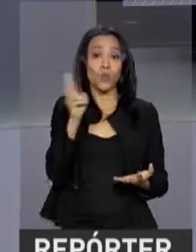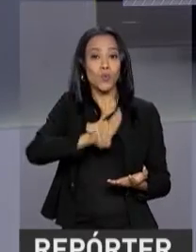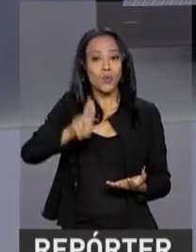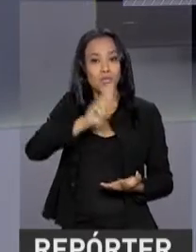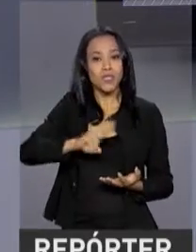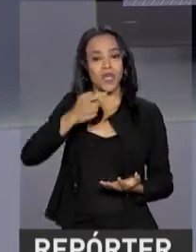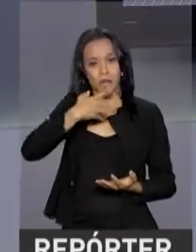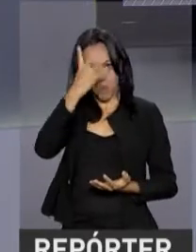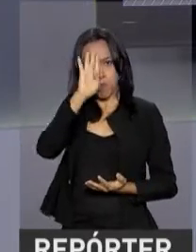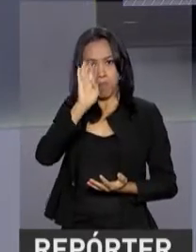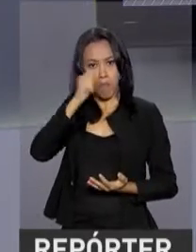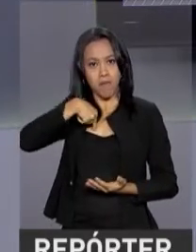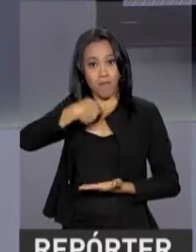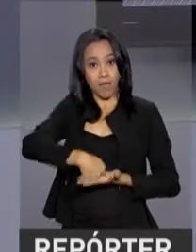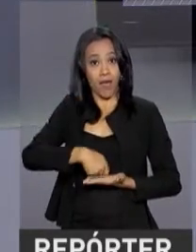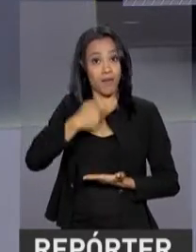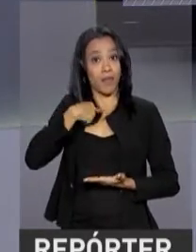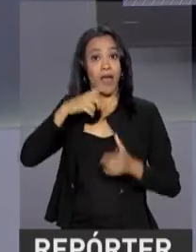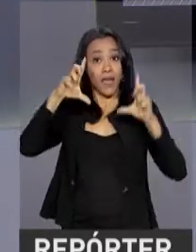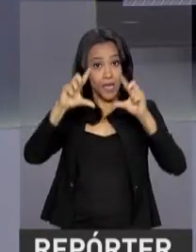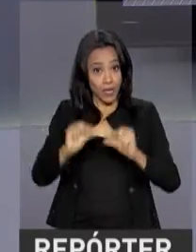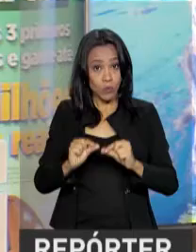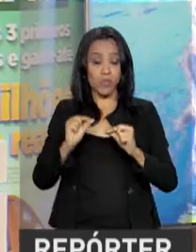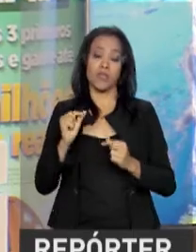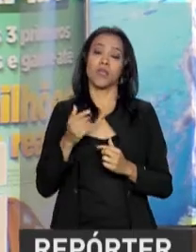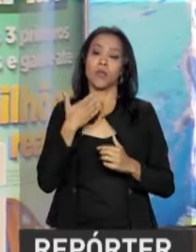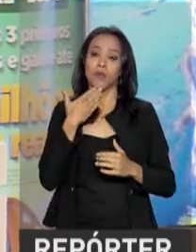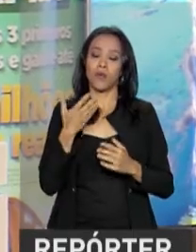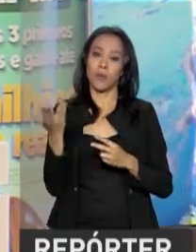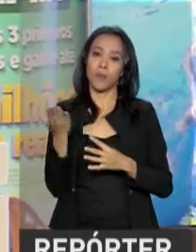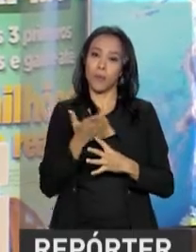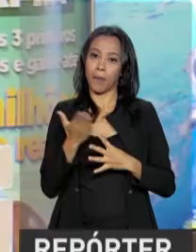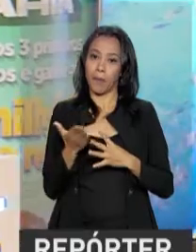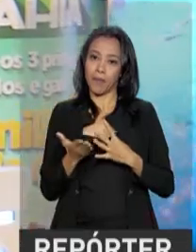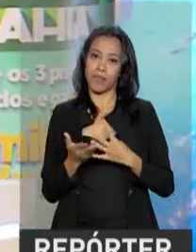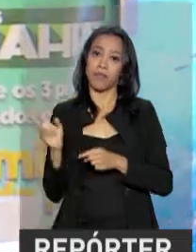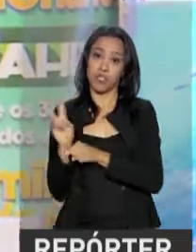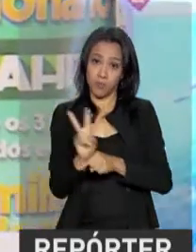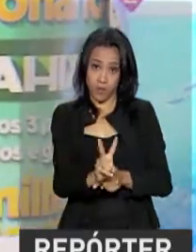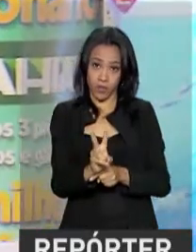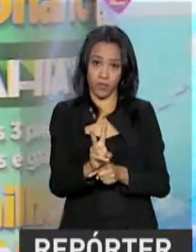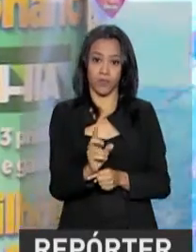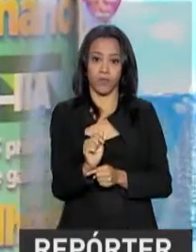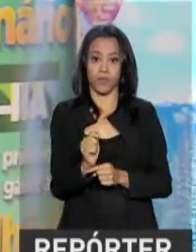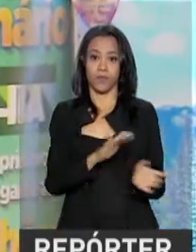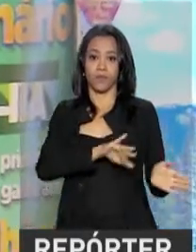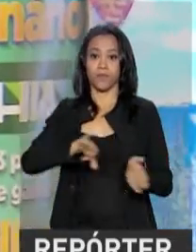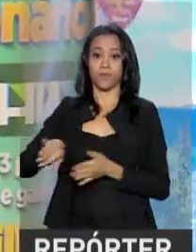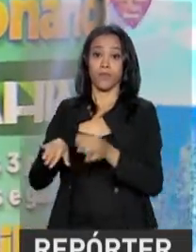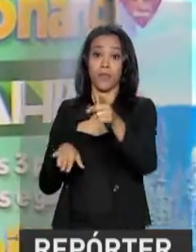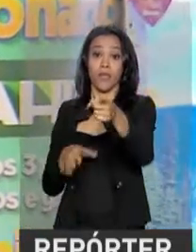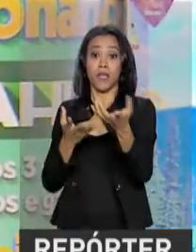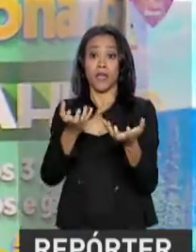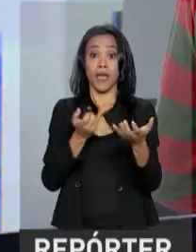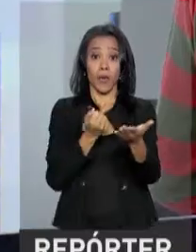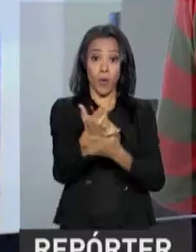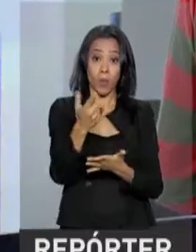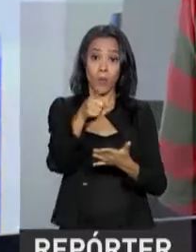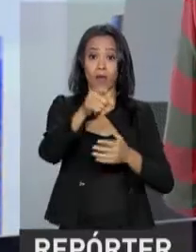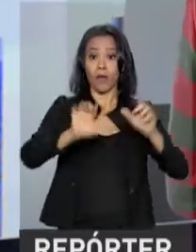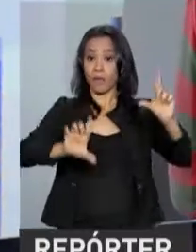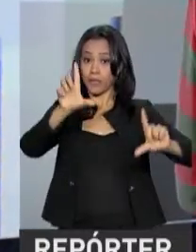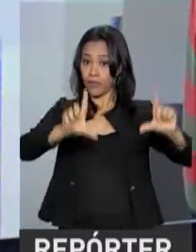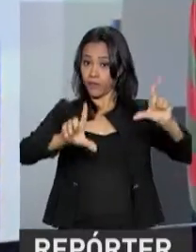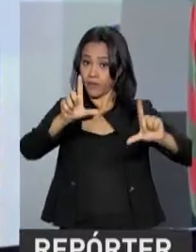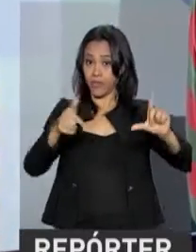que reduza o custo dos empréstimos de olho na copa do mundo paulo quer comprar uma tv para o sobrinho na